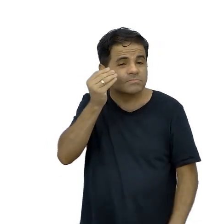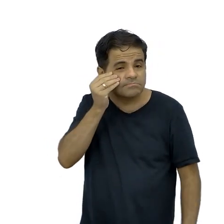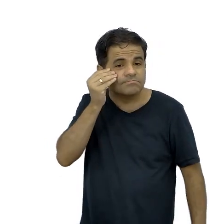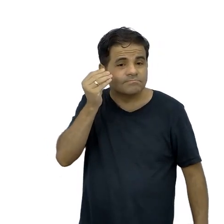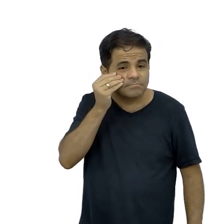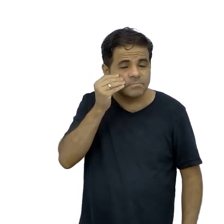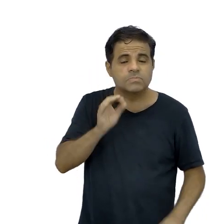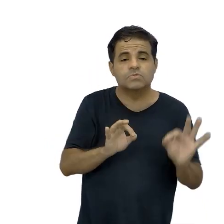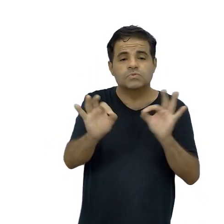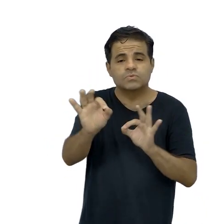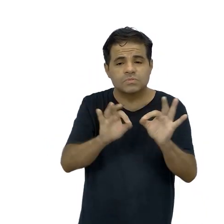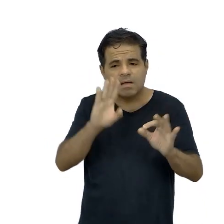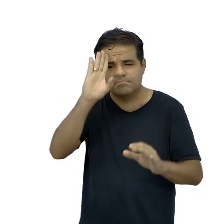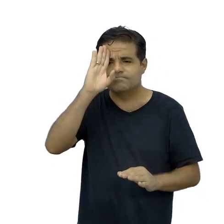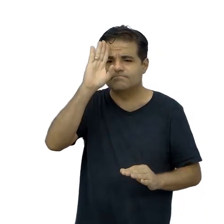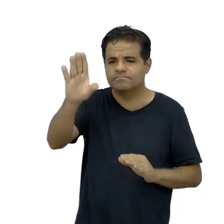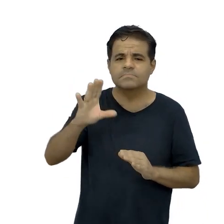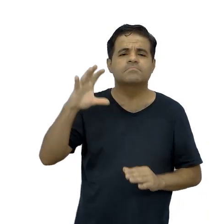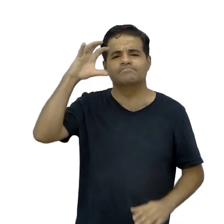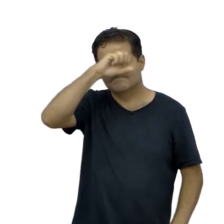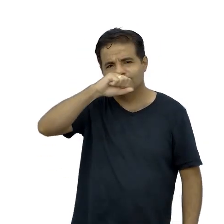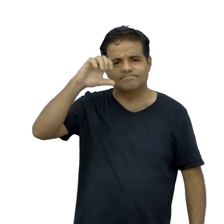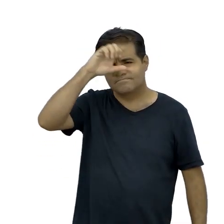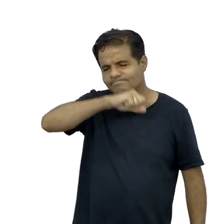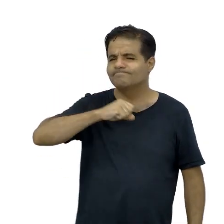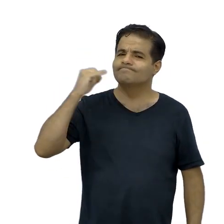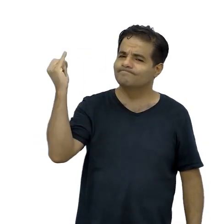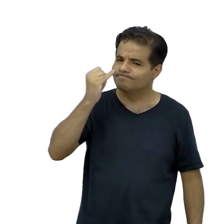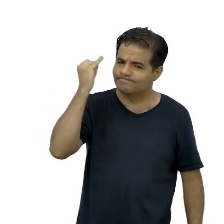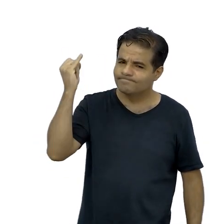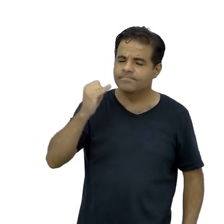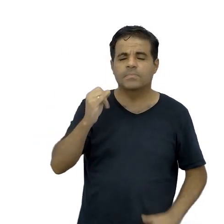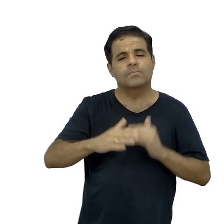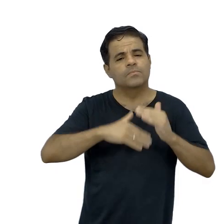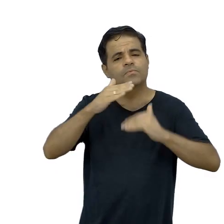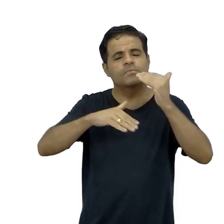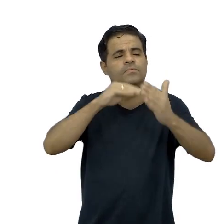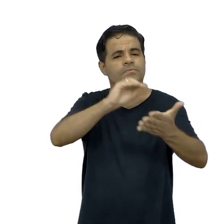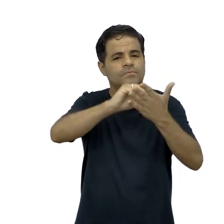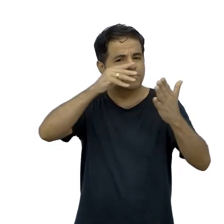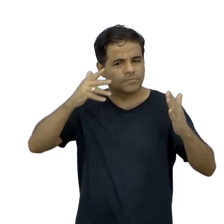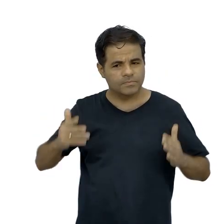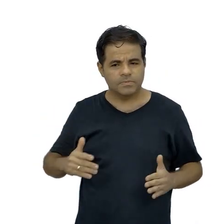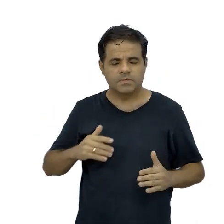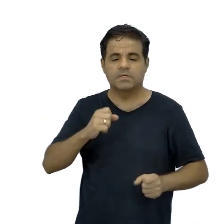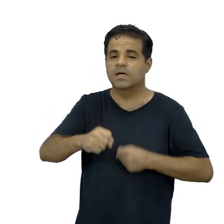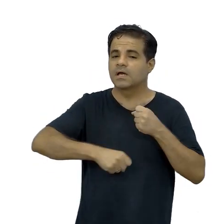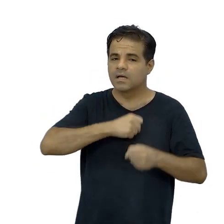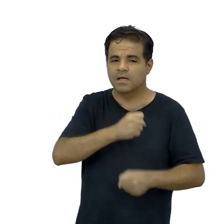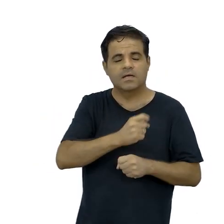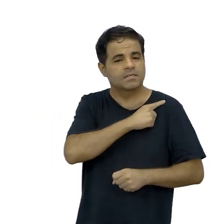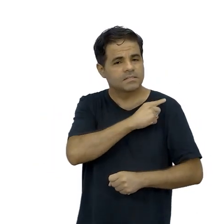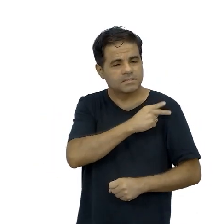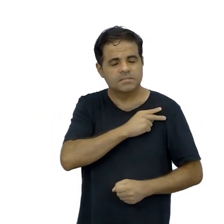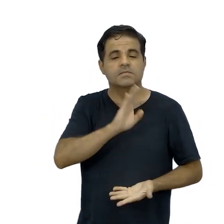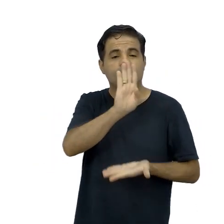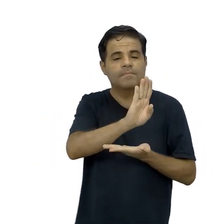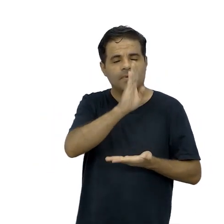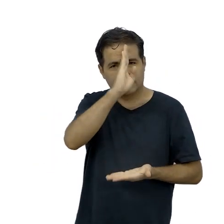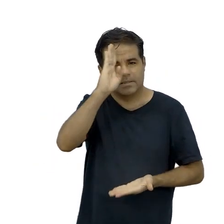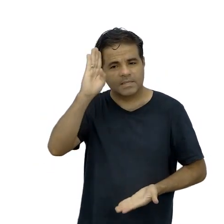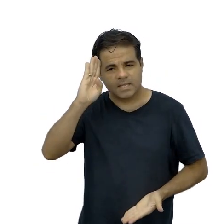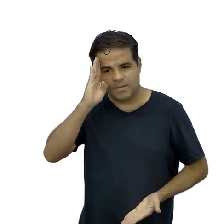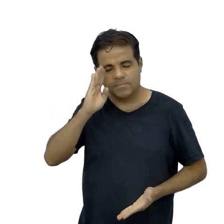que ajustar as prioridades de aprendizagem é essencial para desenvolver o currículo em anos séries acadêmicos mais